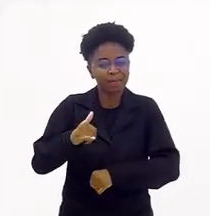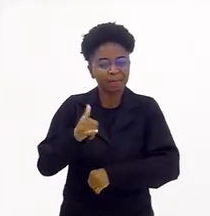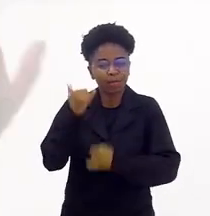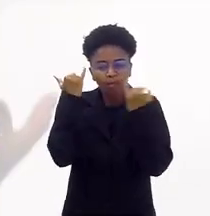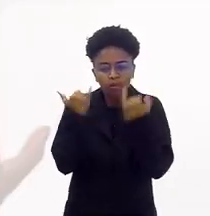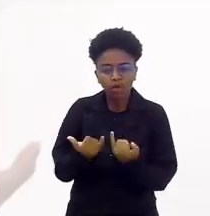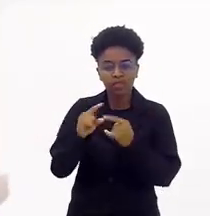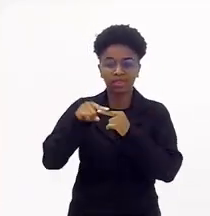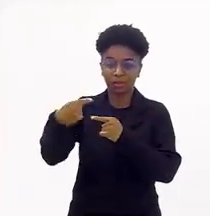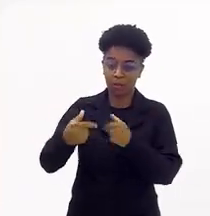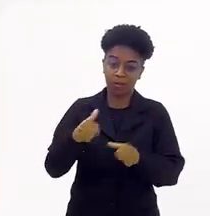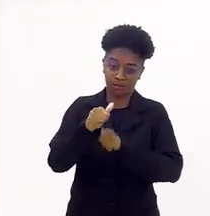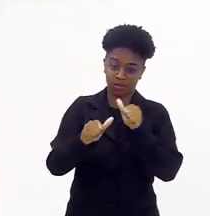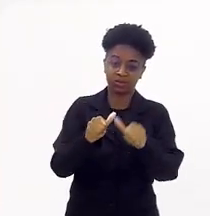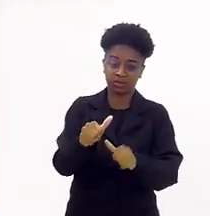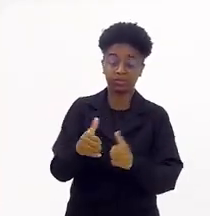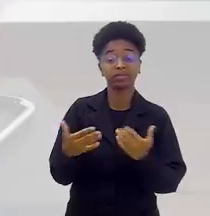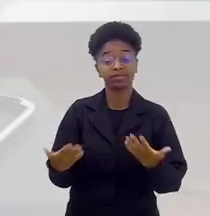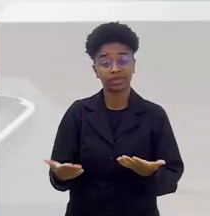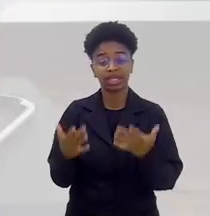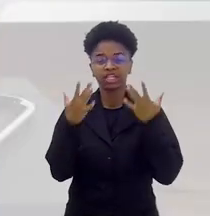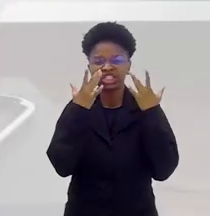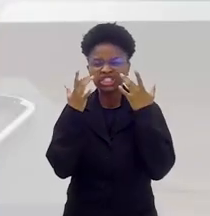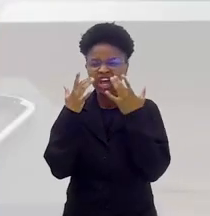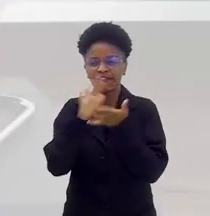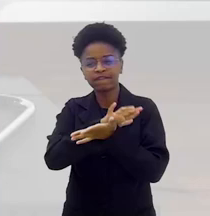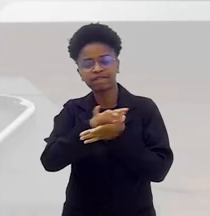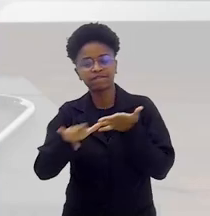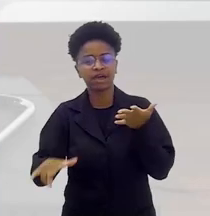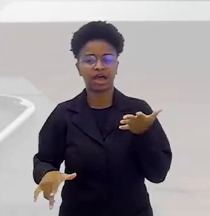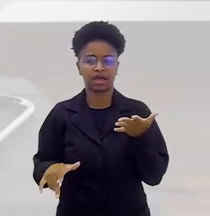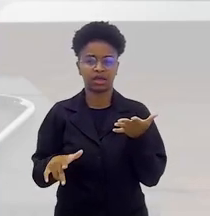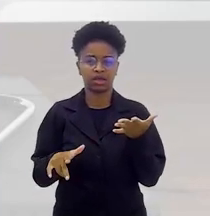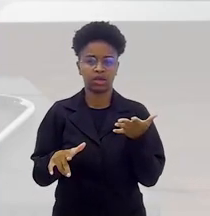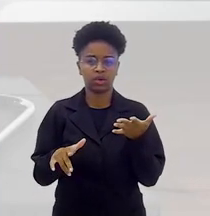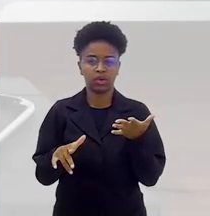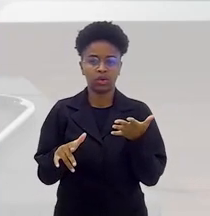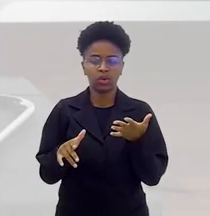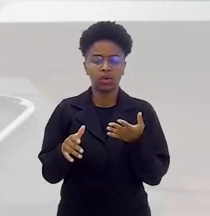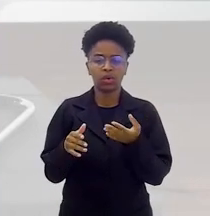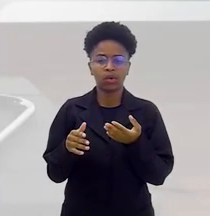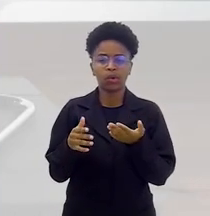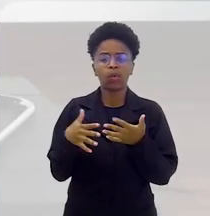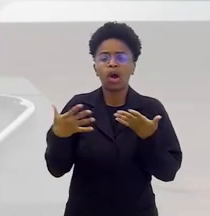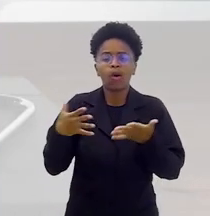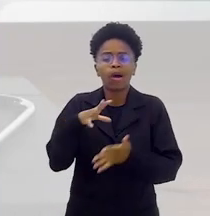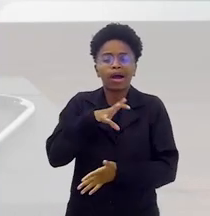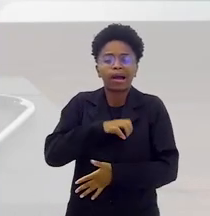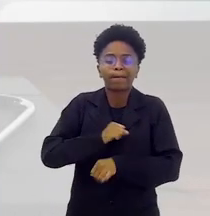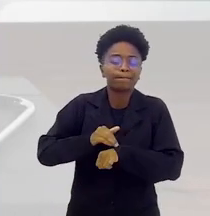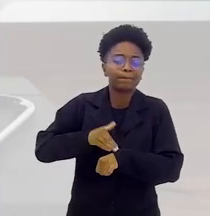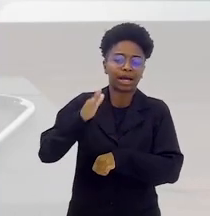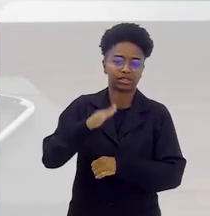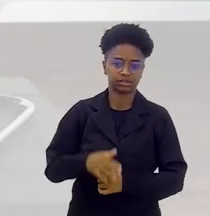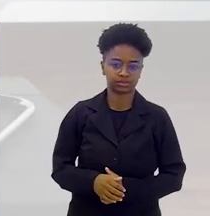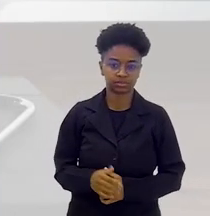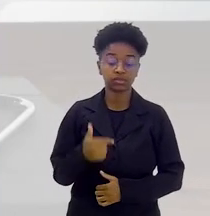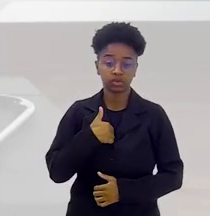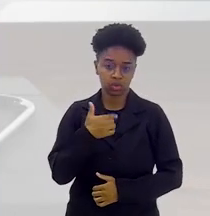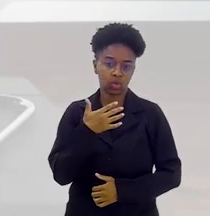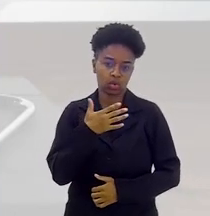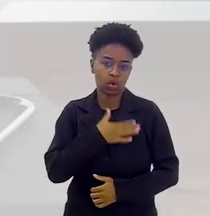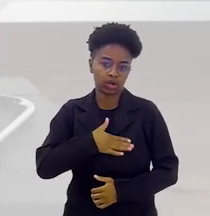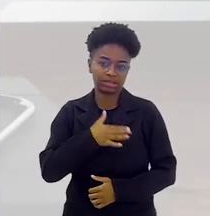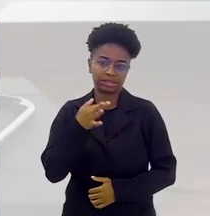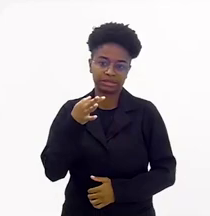né? Aí depois que mudou. Agora, dessas peças todas, Ramiro, qual é o teu xodó? Eu gosto